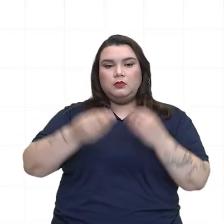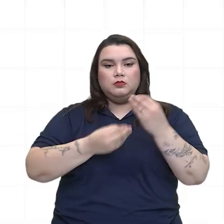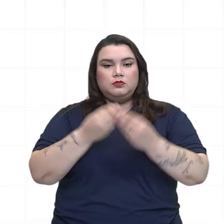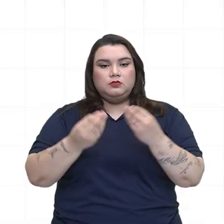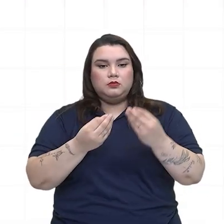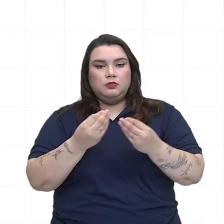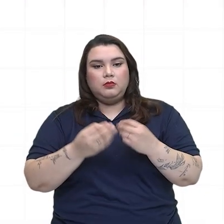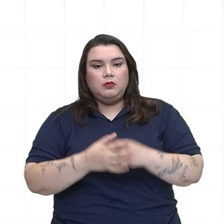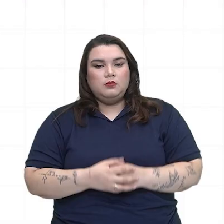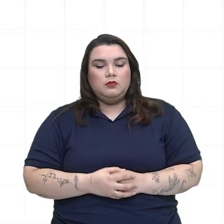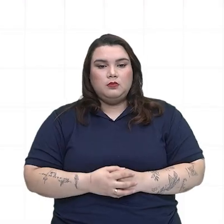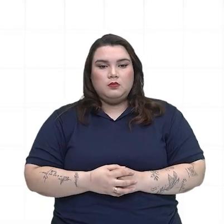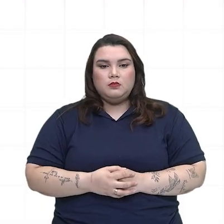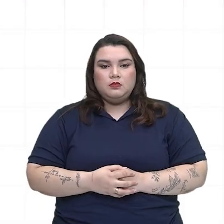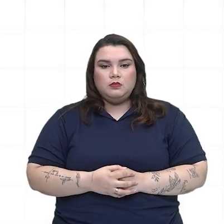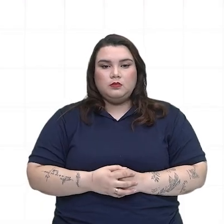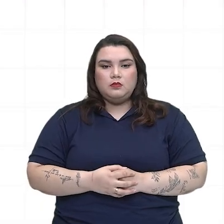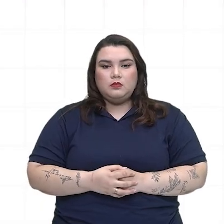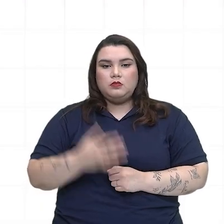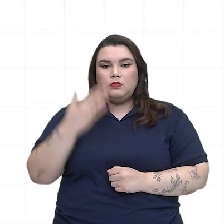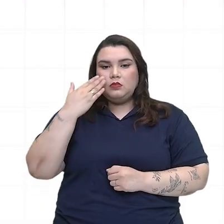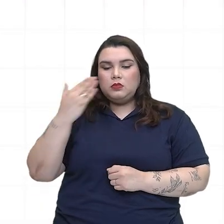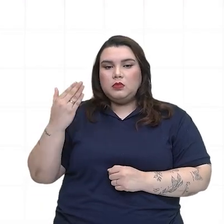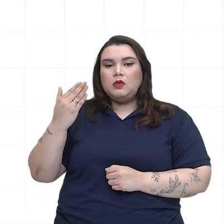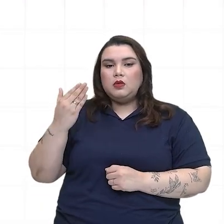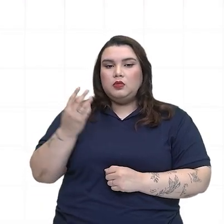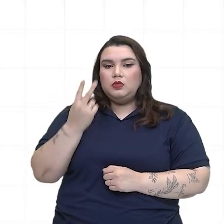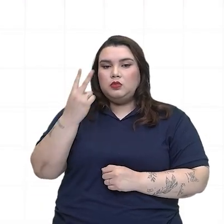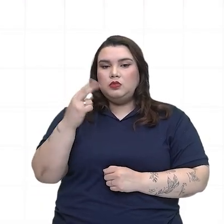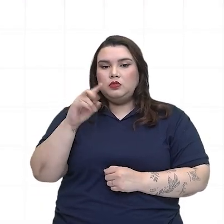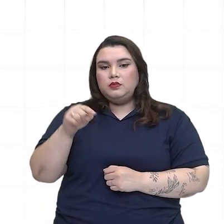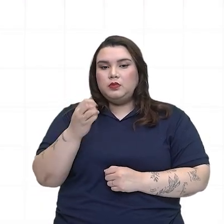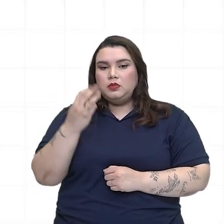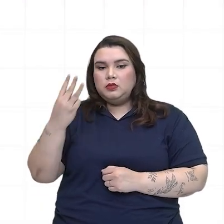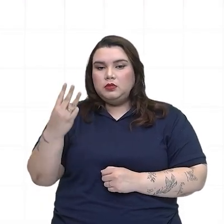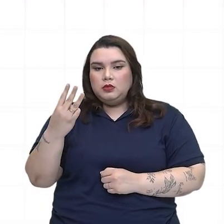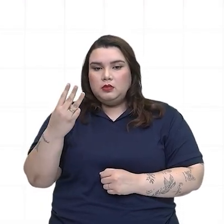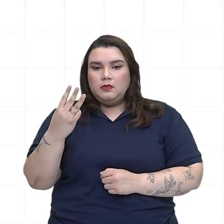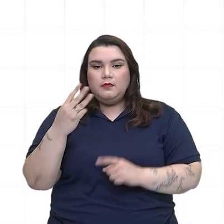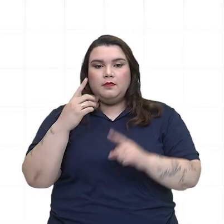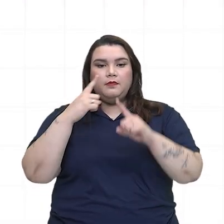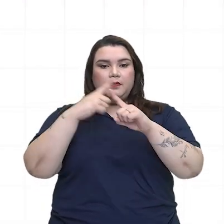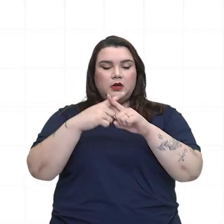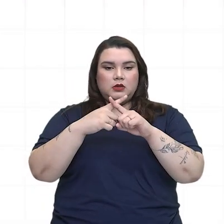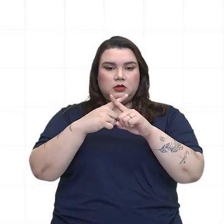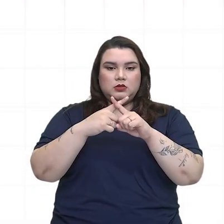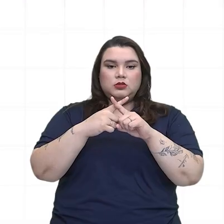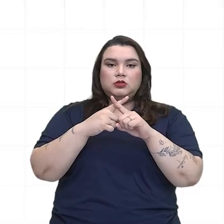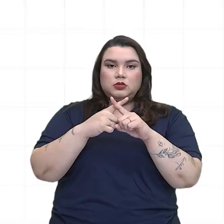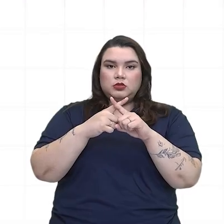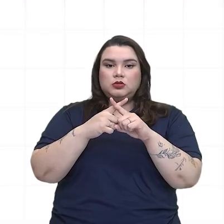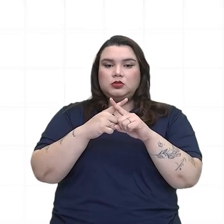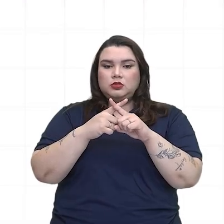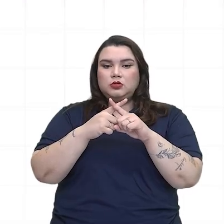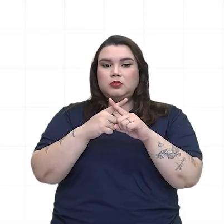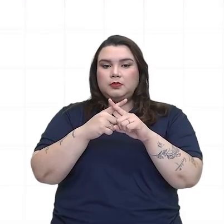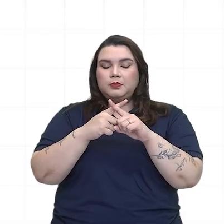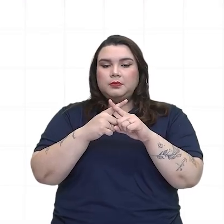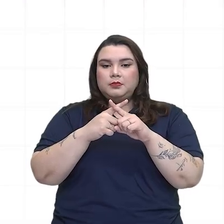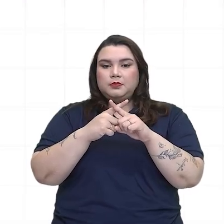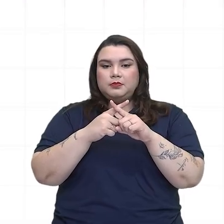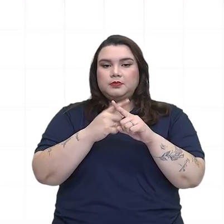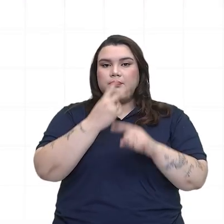resolve? Vai ser a base, que é 2,3, multiplicada por ela mesma 3 vezes.